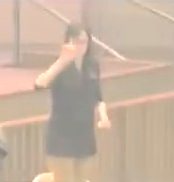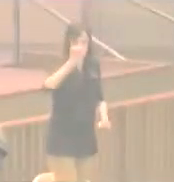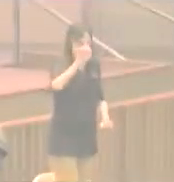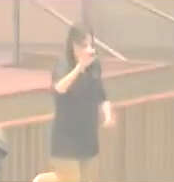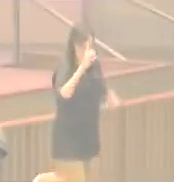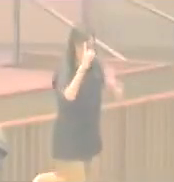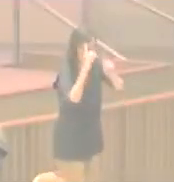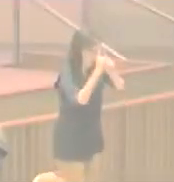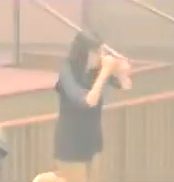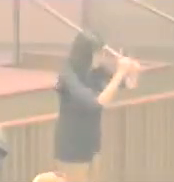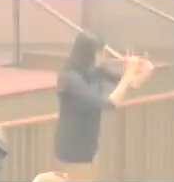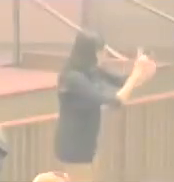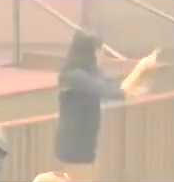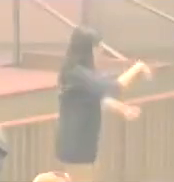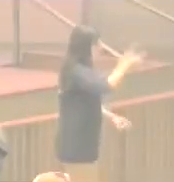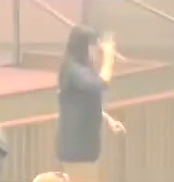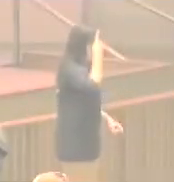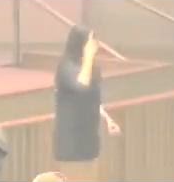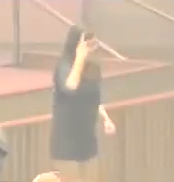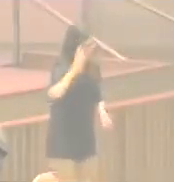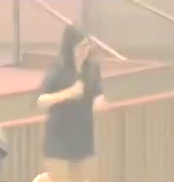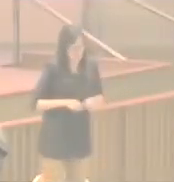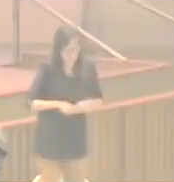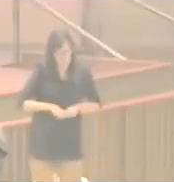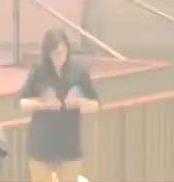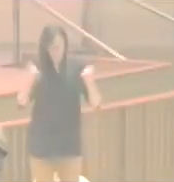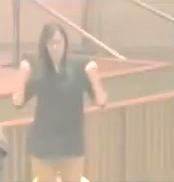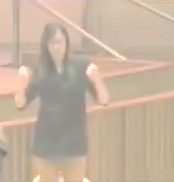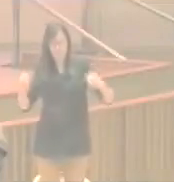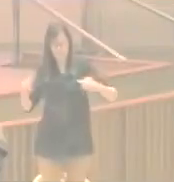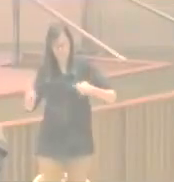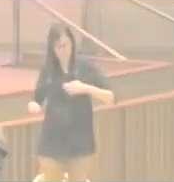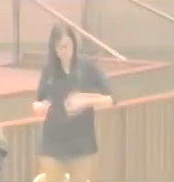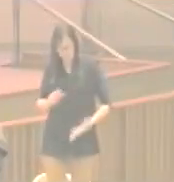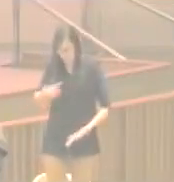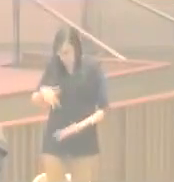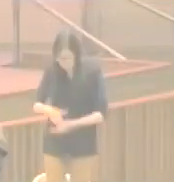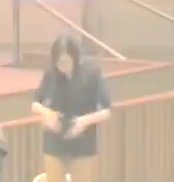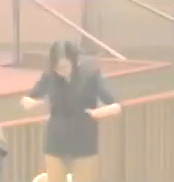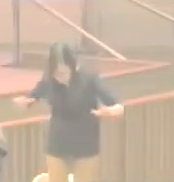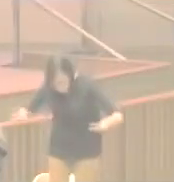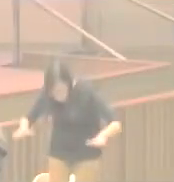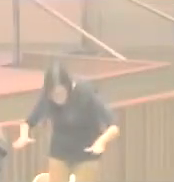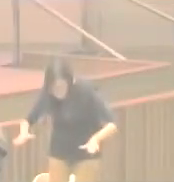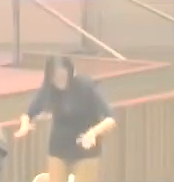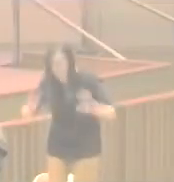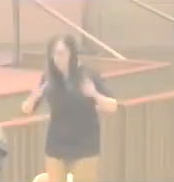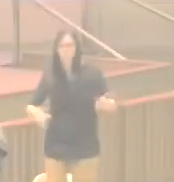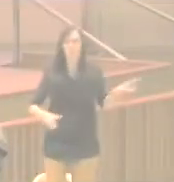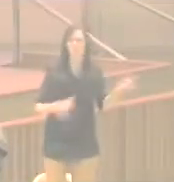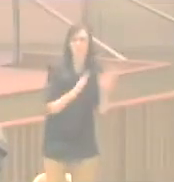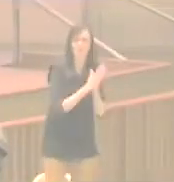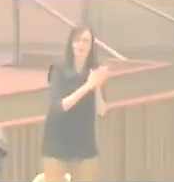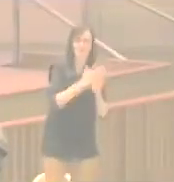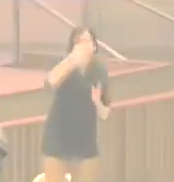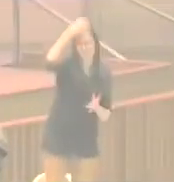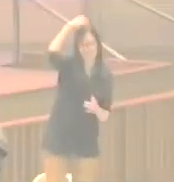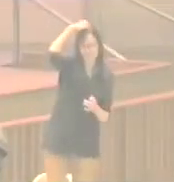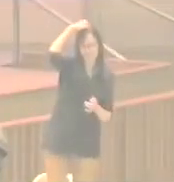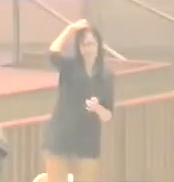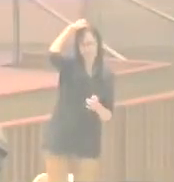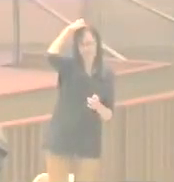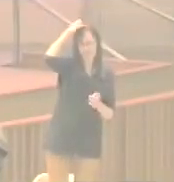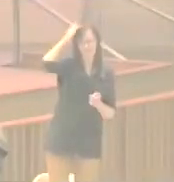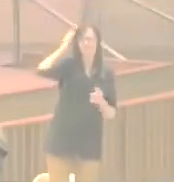que quebrou e se ajoelhou no seu coração, como está escrito nessa oração de Manassés.